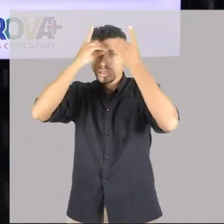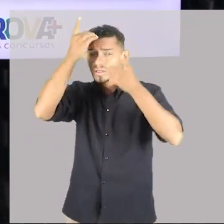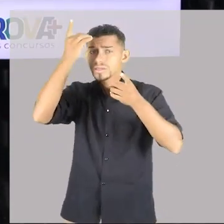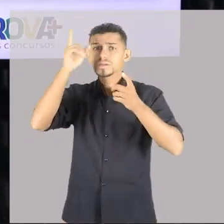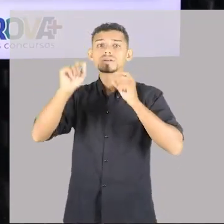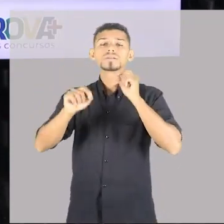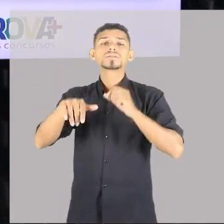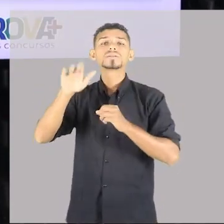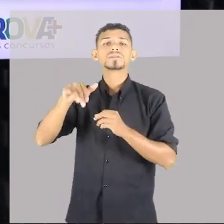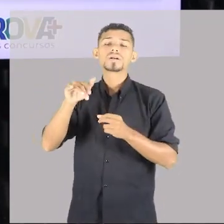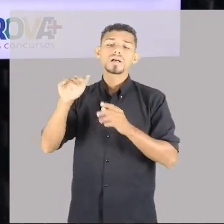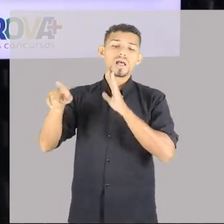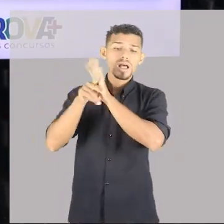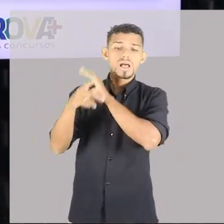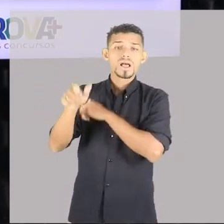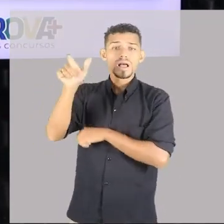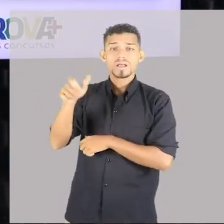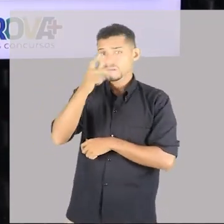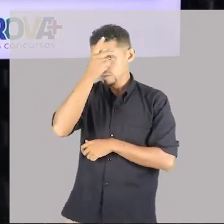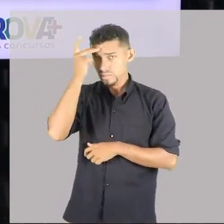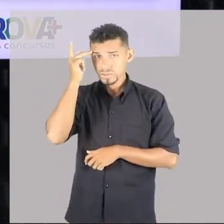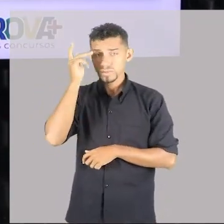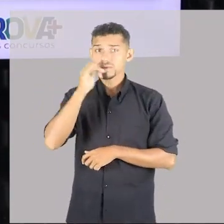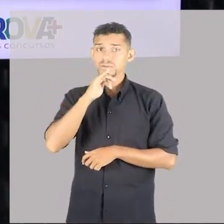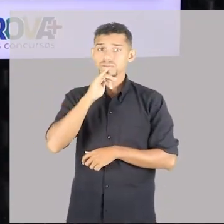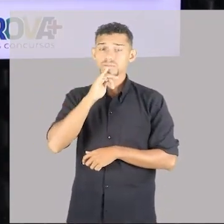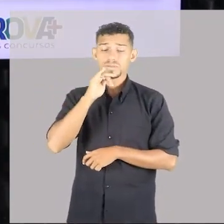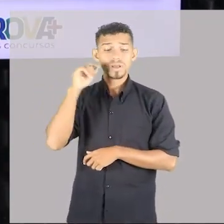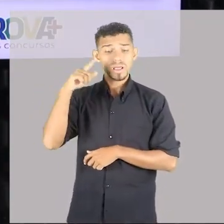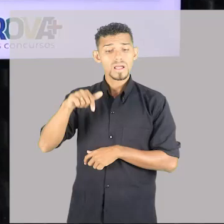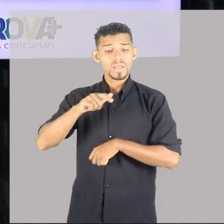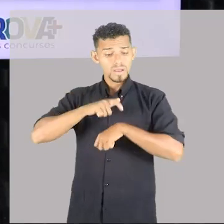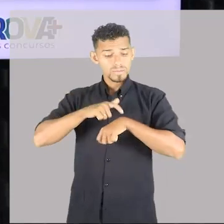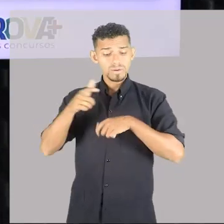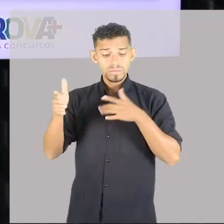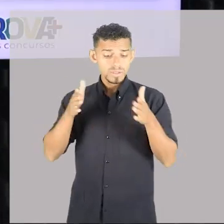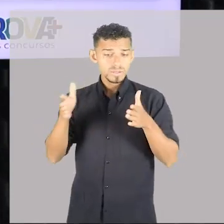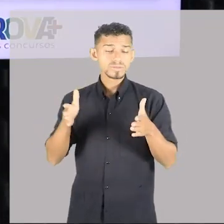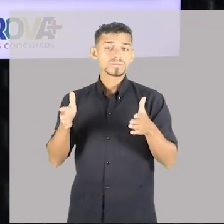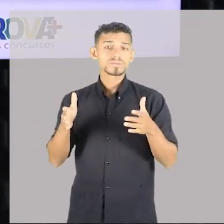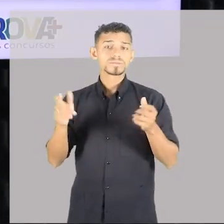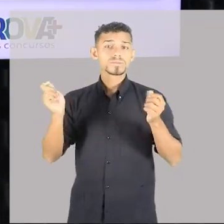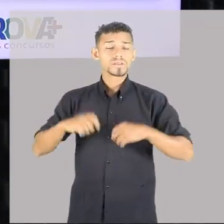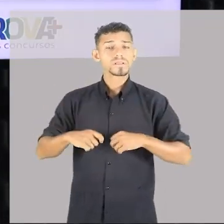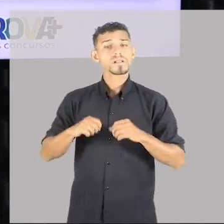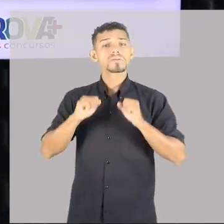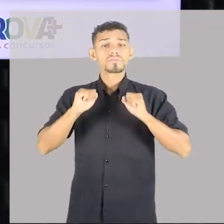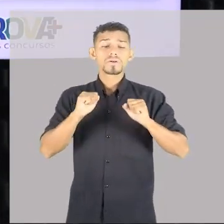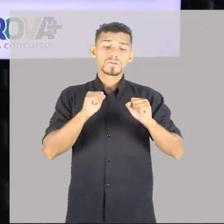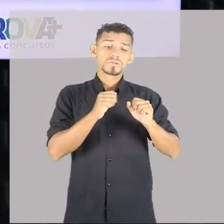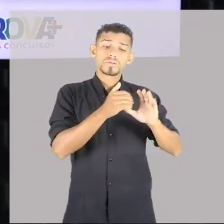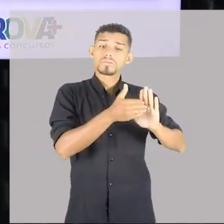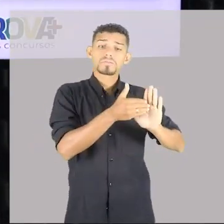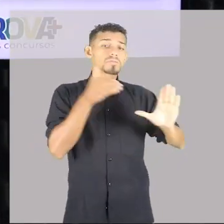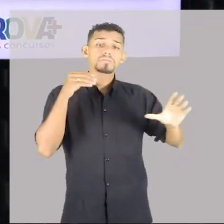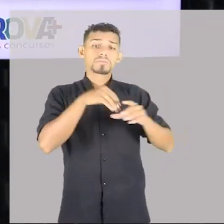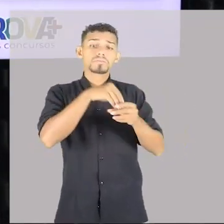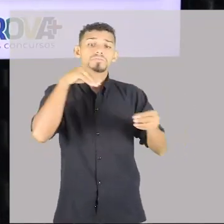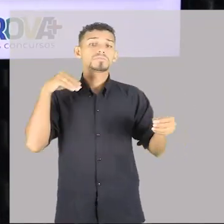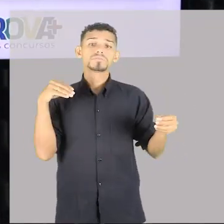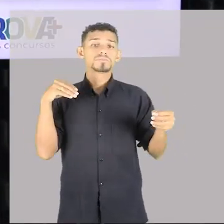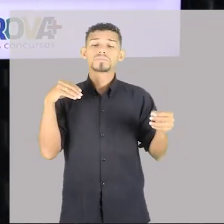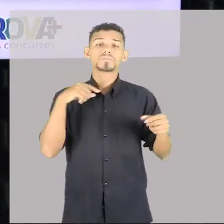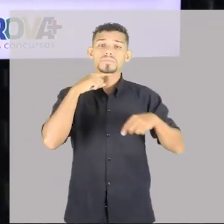quem decide é uma pessoa e essa pessoa é falível em algum momento. A decisão você pode discordar, pode não ter sido